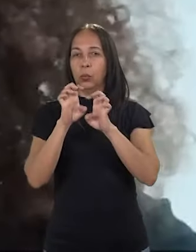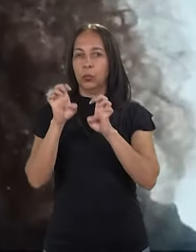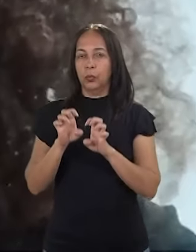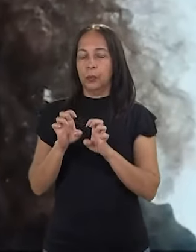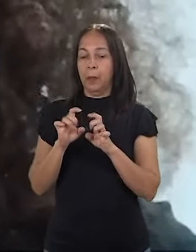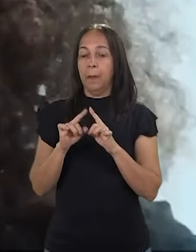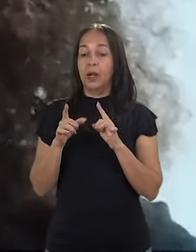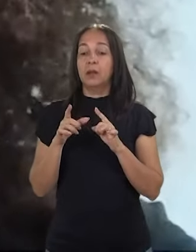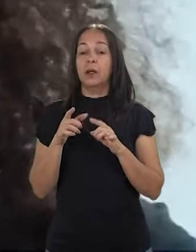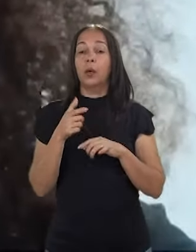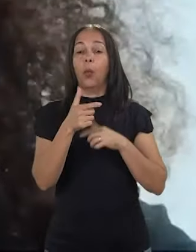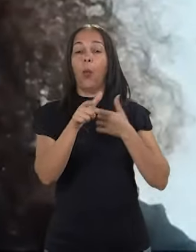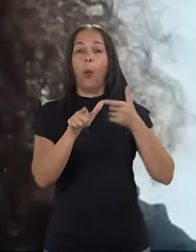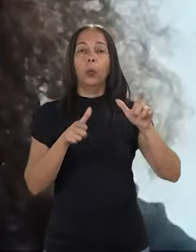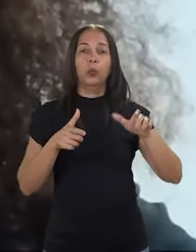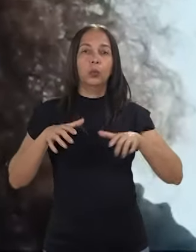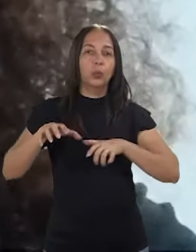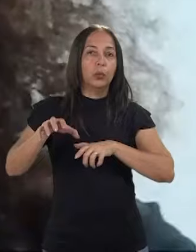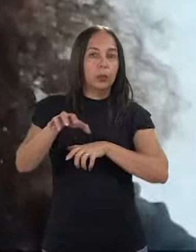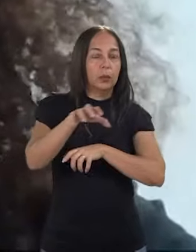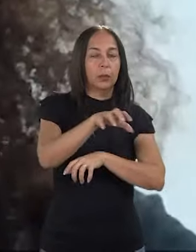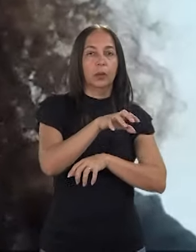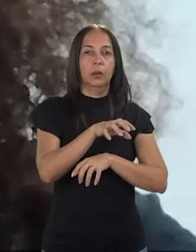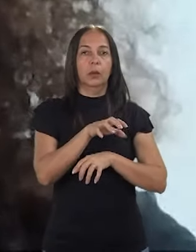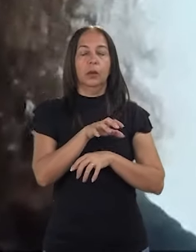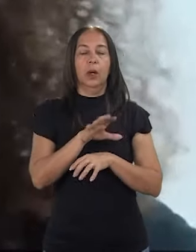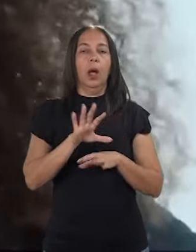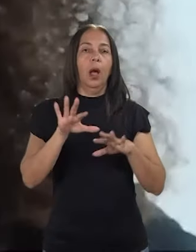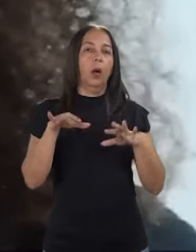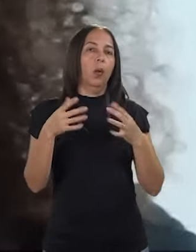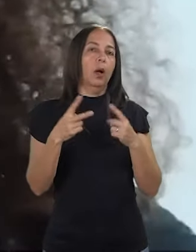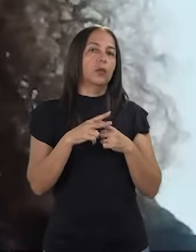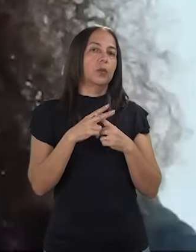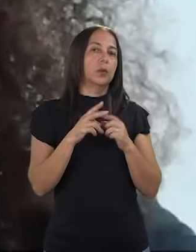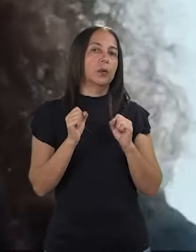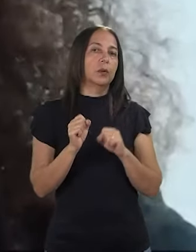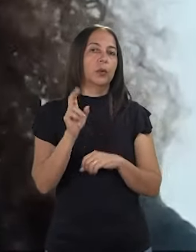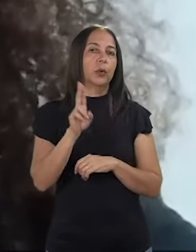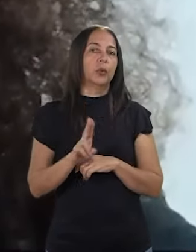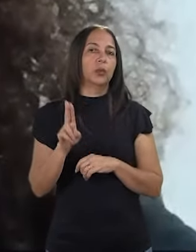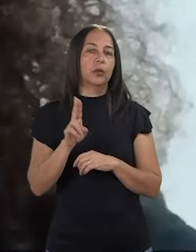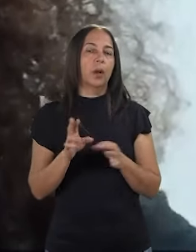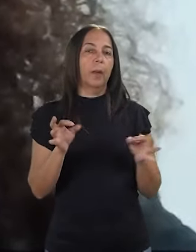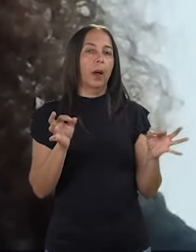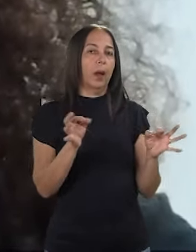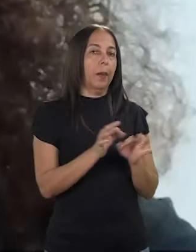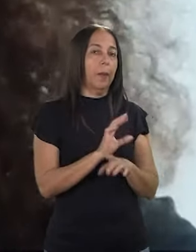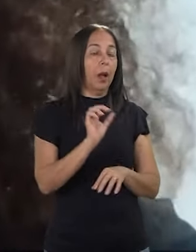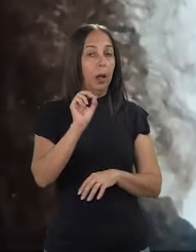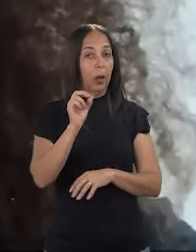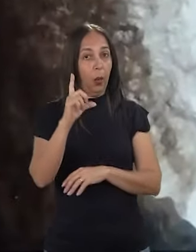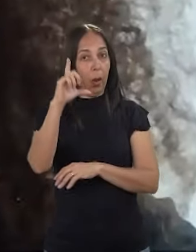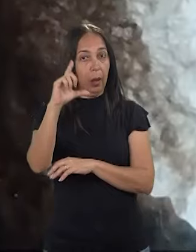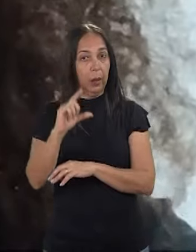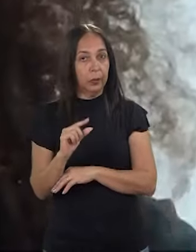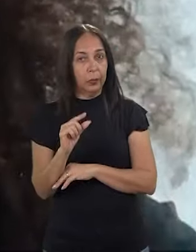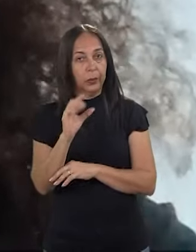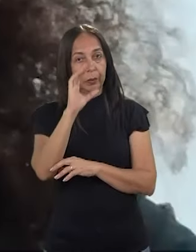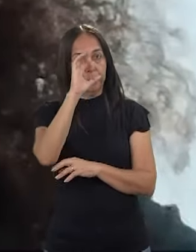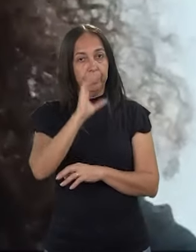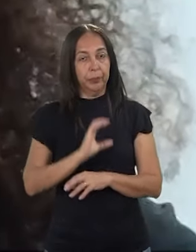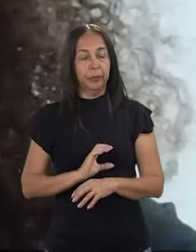relacionado com o racismo estrutural só que ocupando outros espaços Quais são as ferramentas que